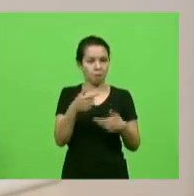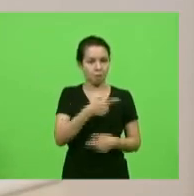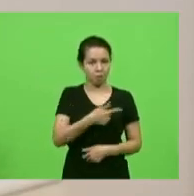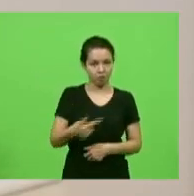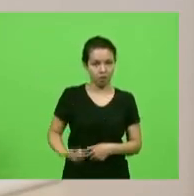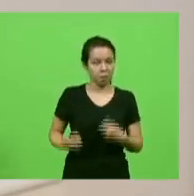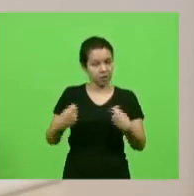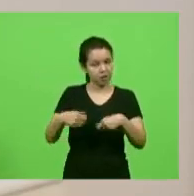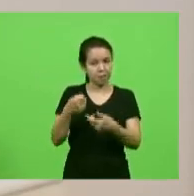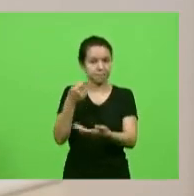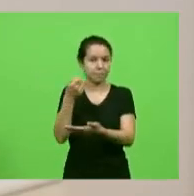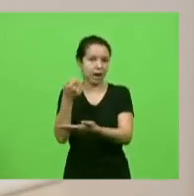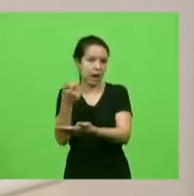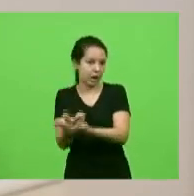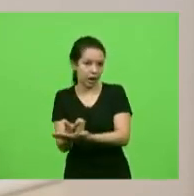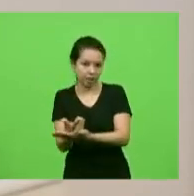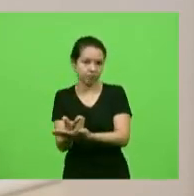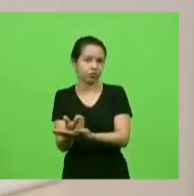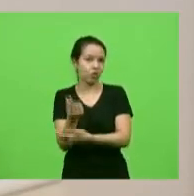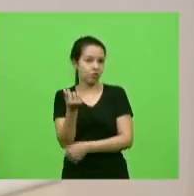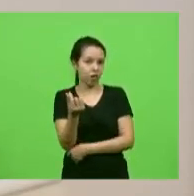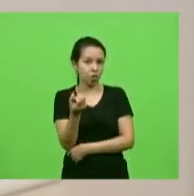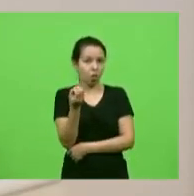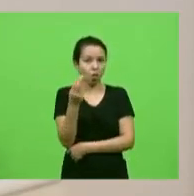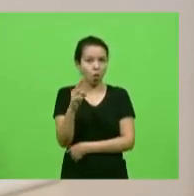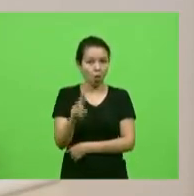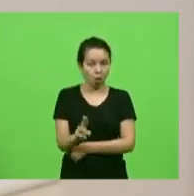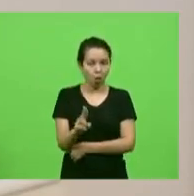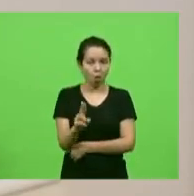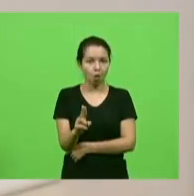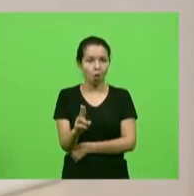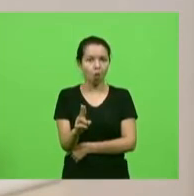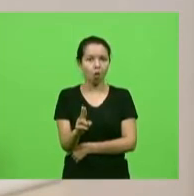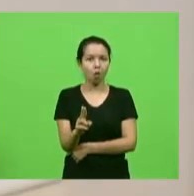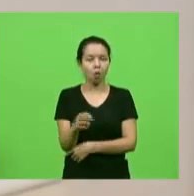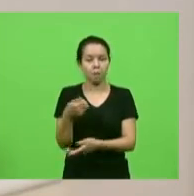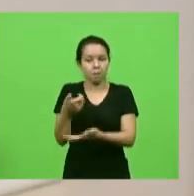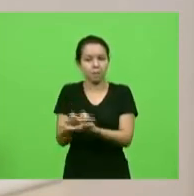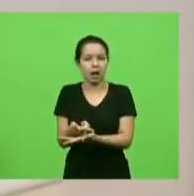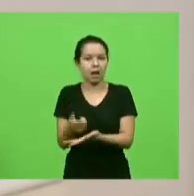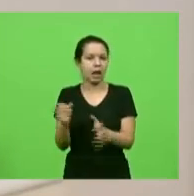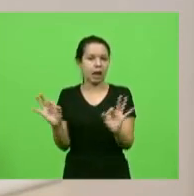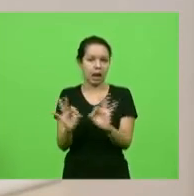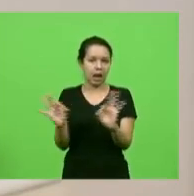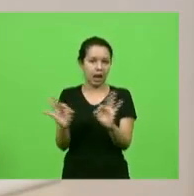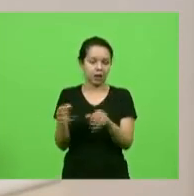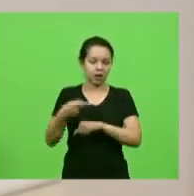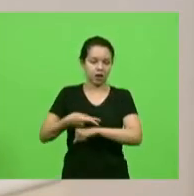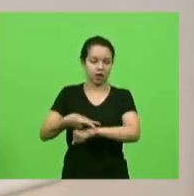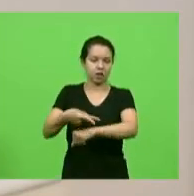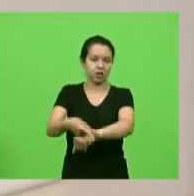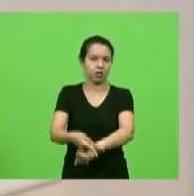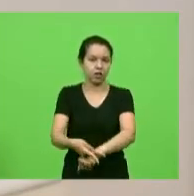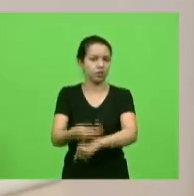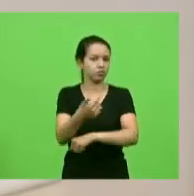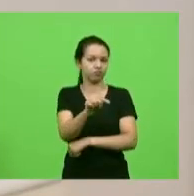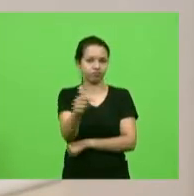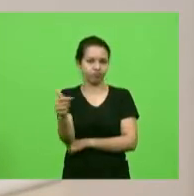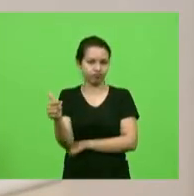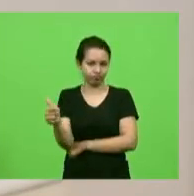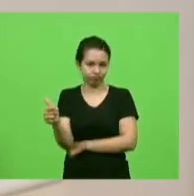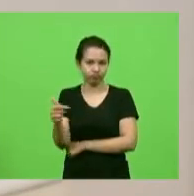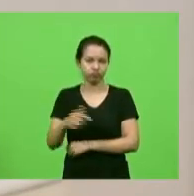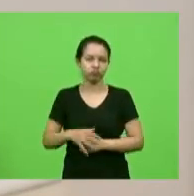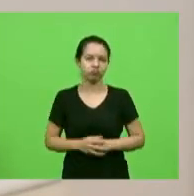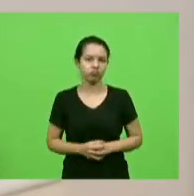não, ou se sujeitar a não ter leitos de UTI suficientes à população. Com efeito da fala do excelentíssimo governador do